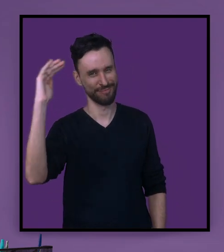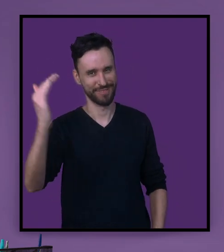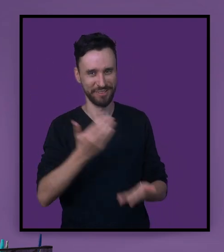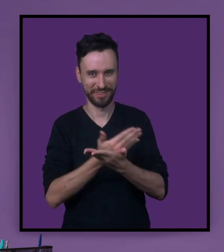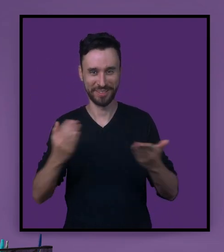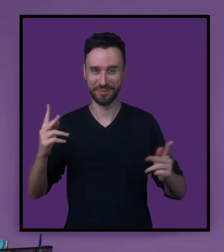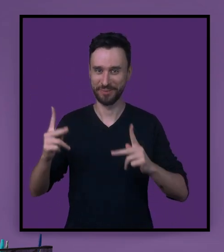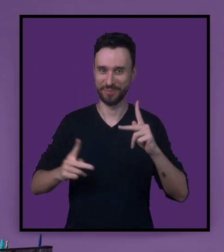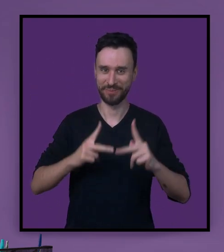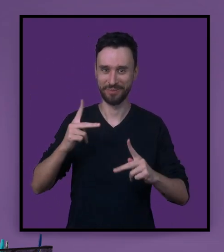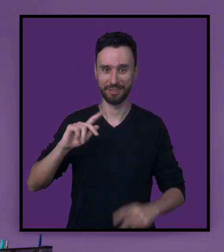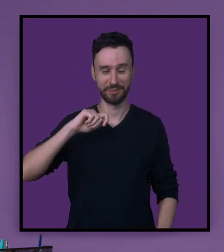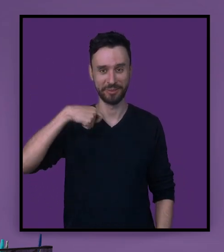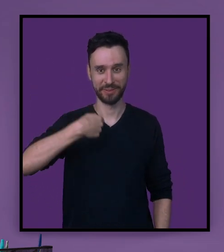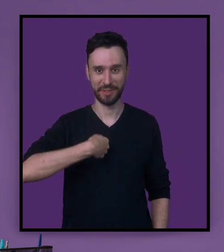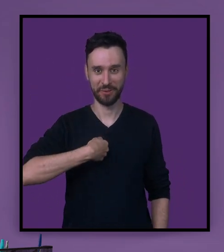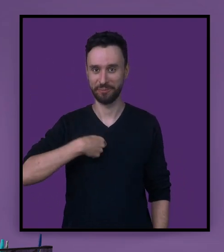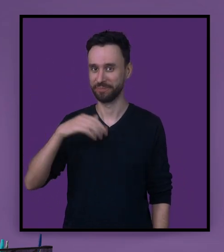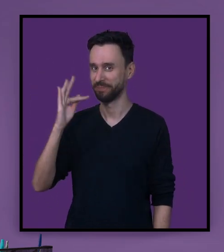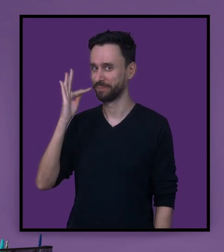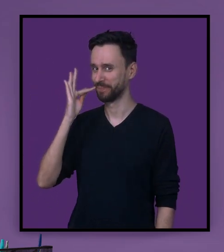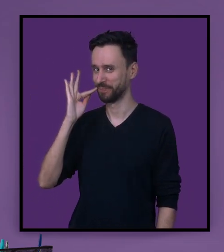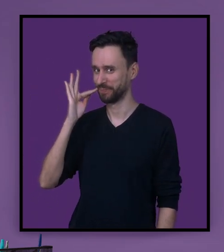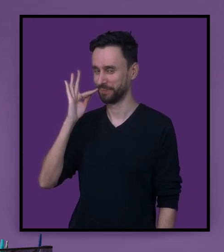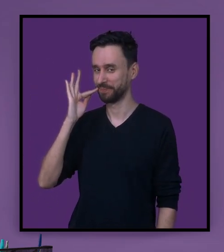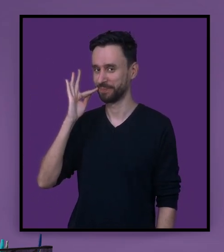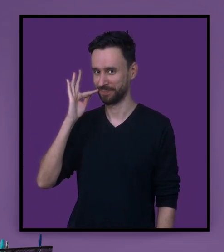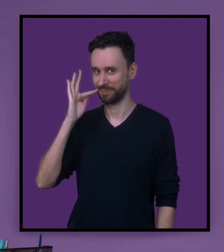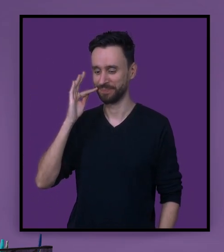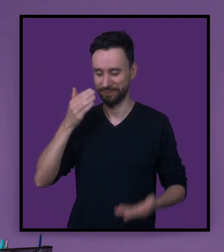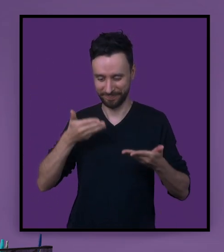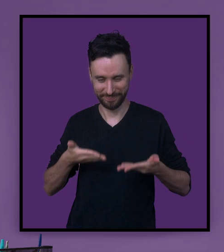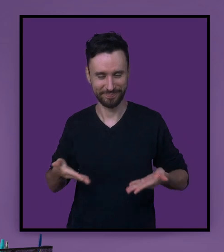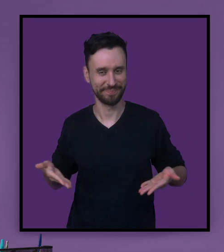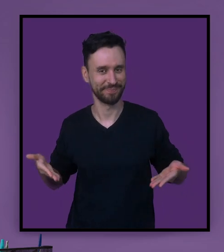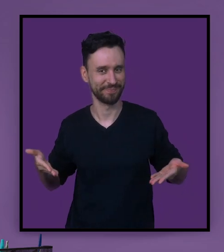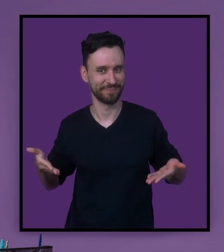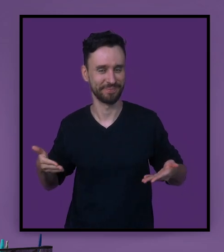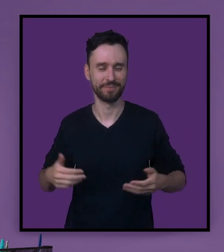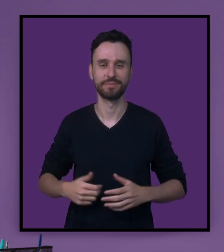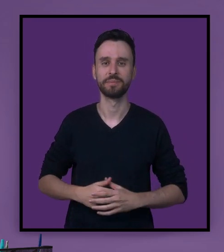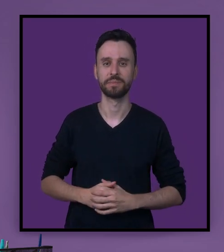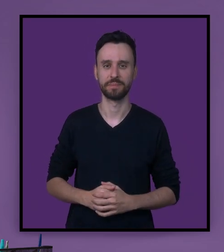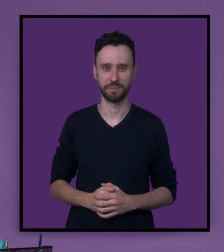Olá, pessoal! Este é o meu sinal visual e o meu nome é Felipe Baleia.